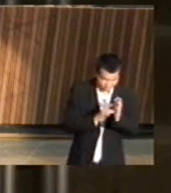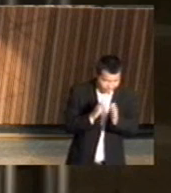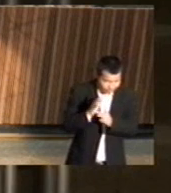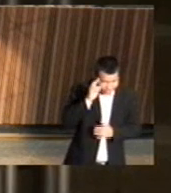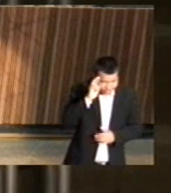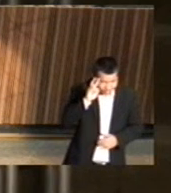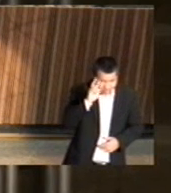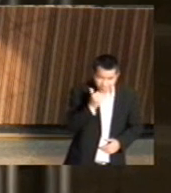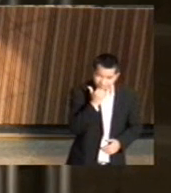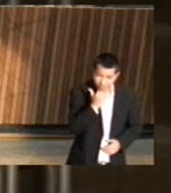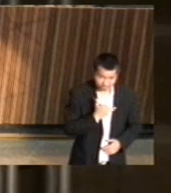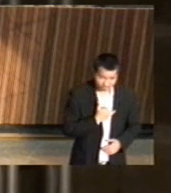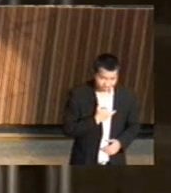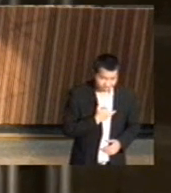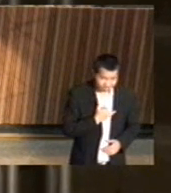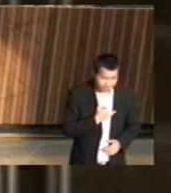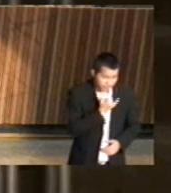fui eu.